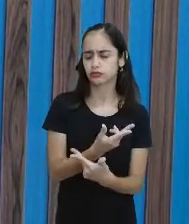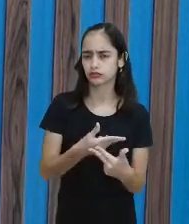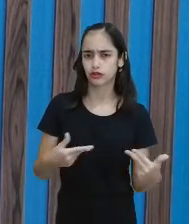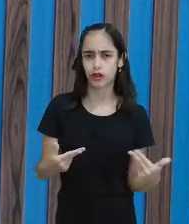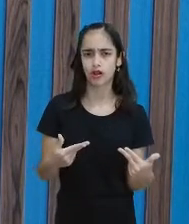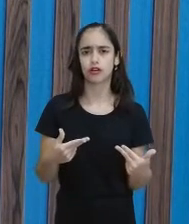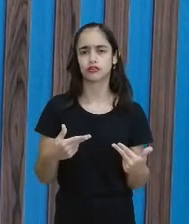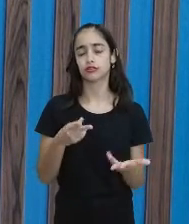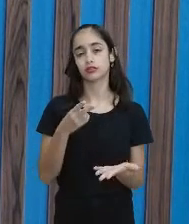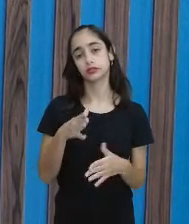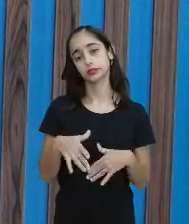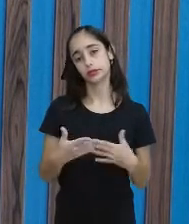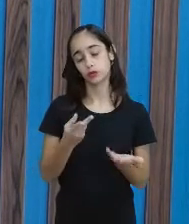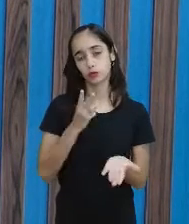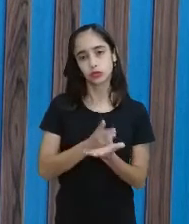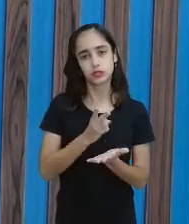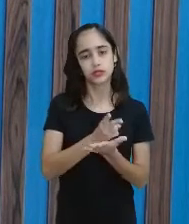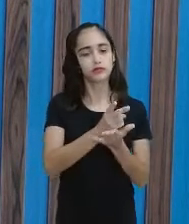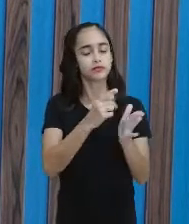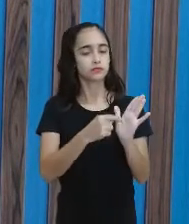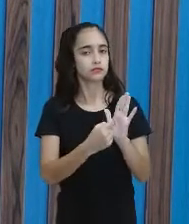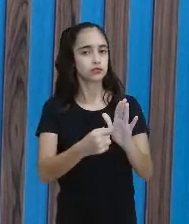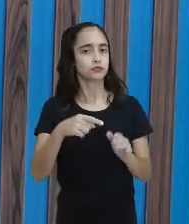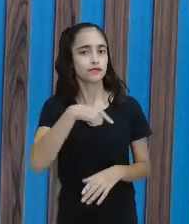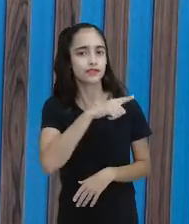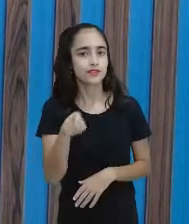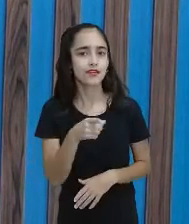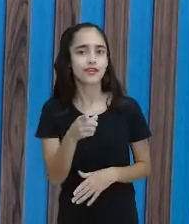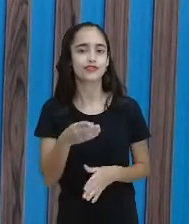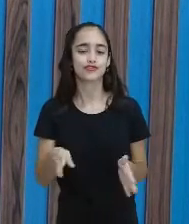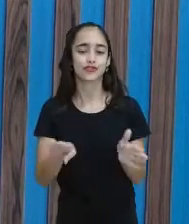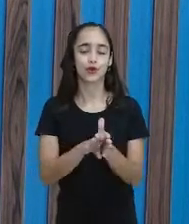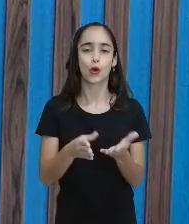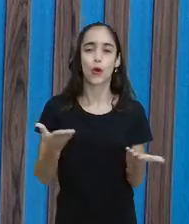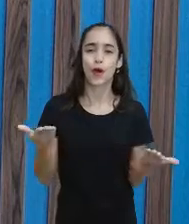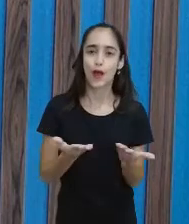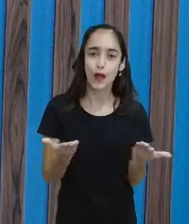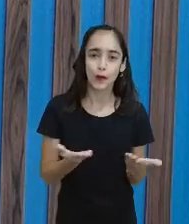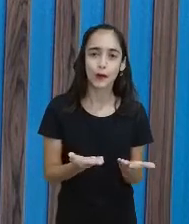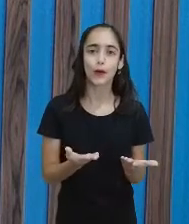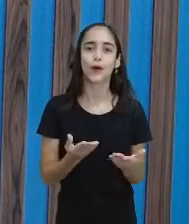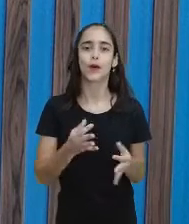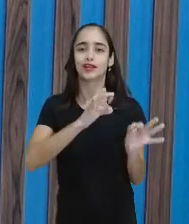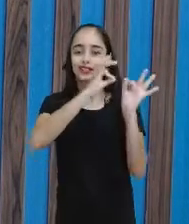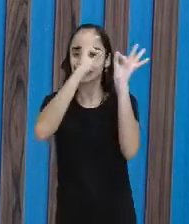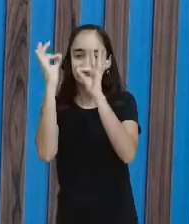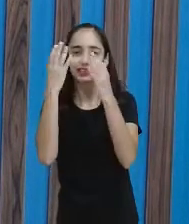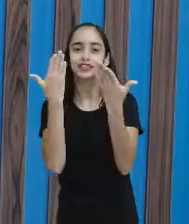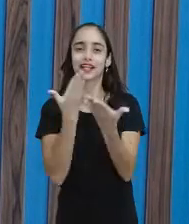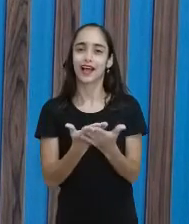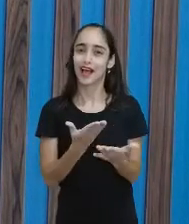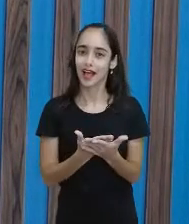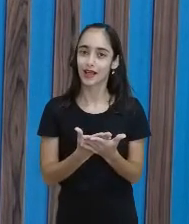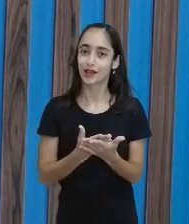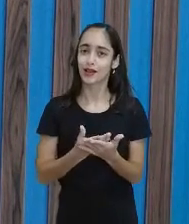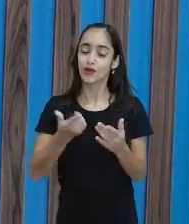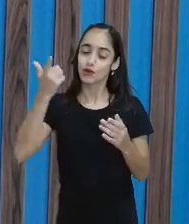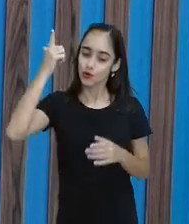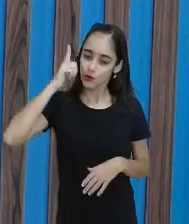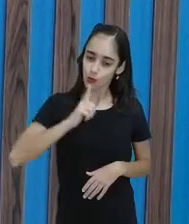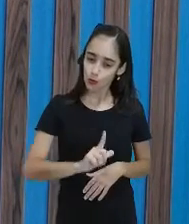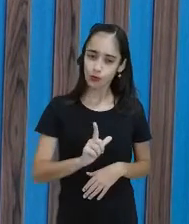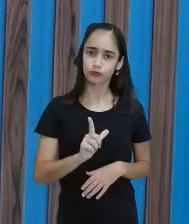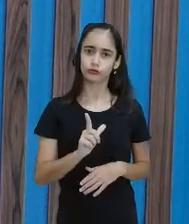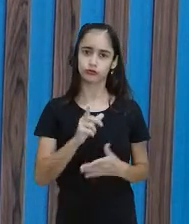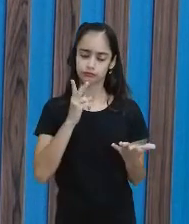para que você que de repente chegou agora, né, está assistindo a aula, consiga acompanhar o conteúdo, né? Porque às